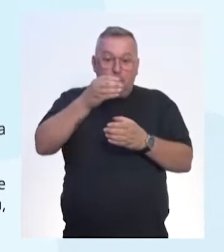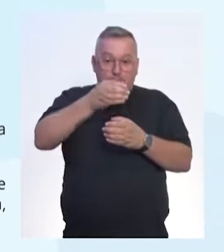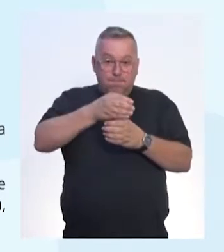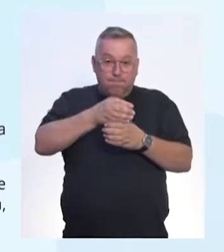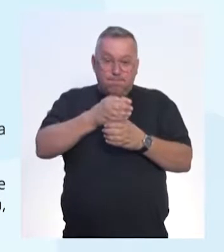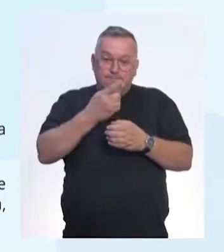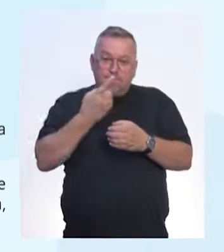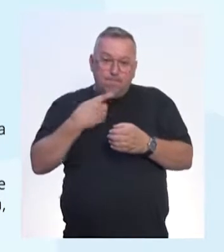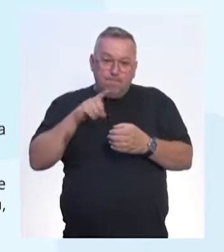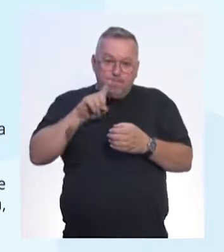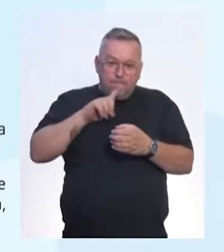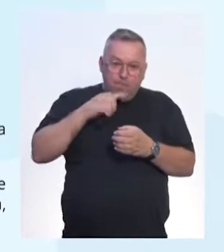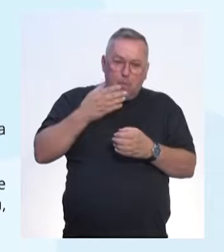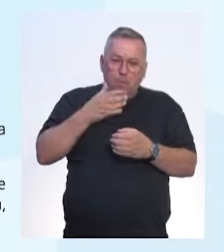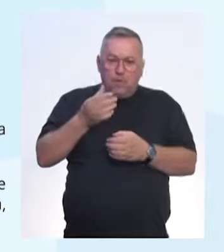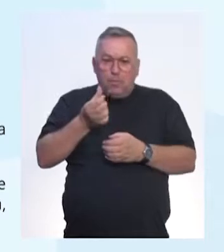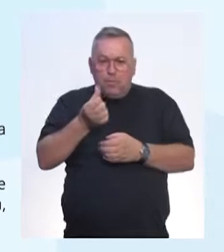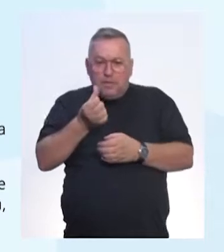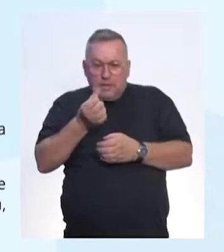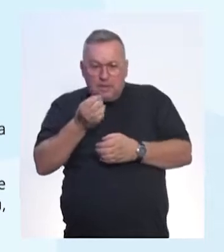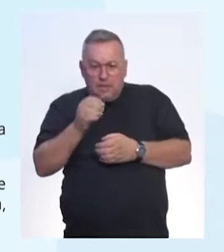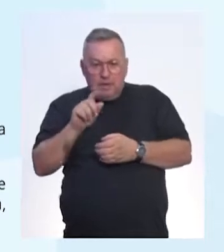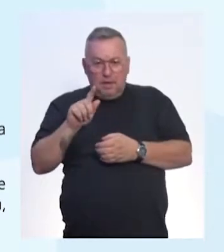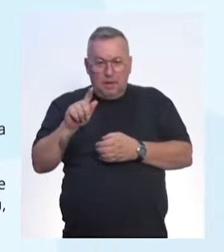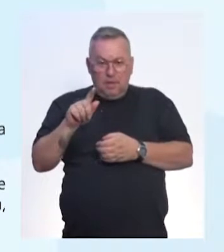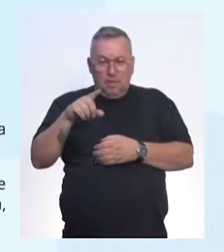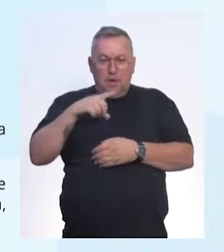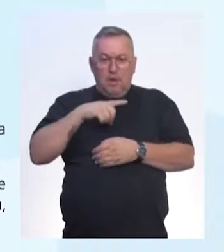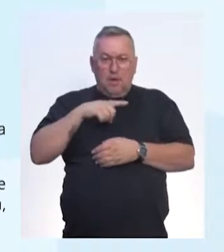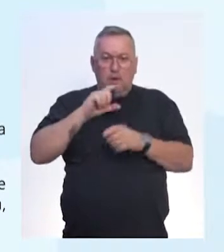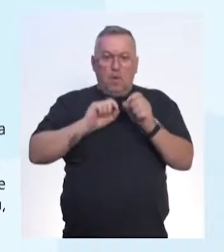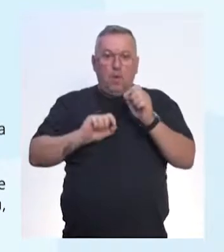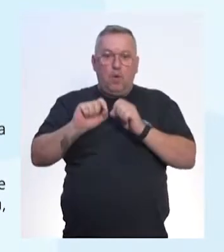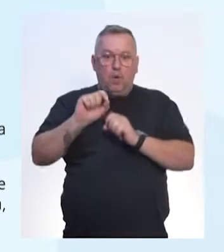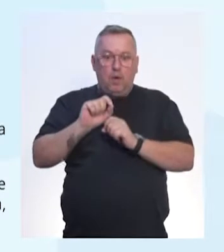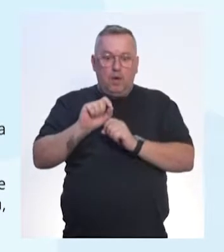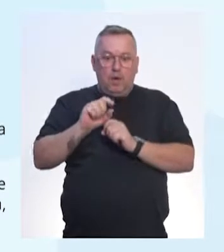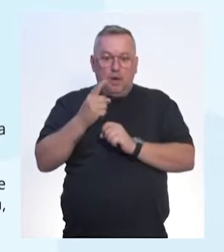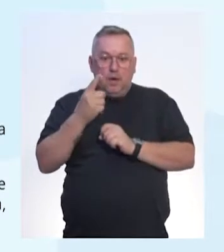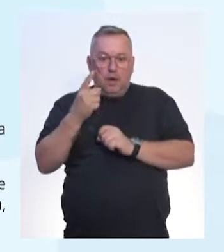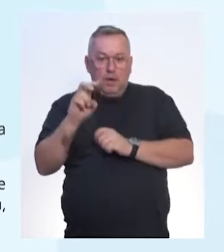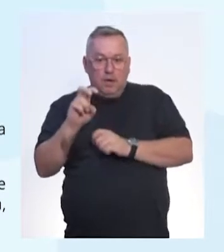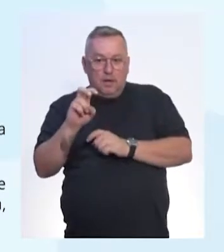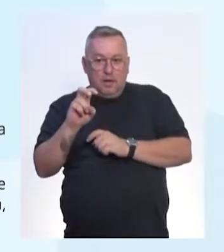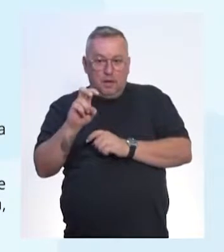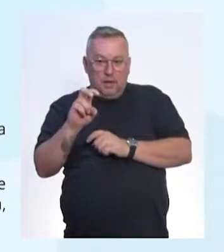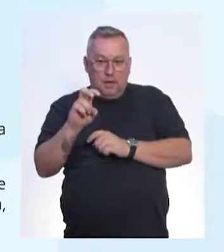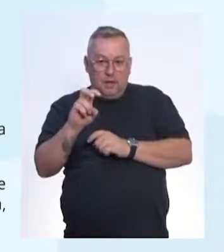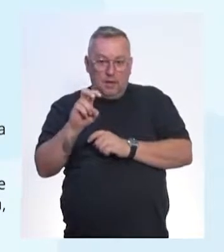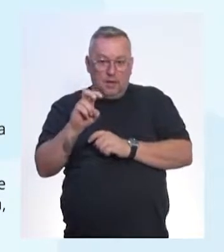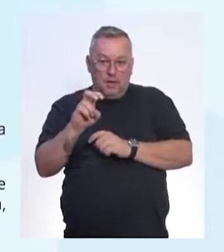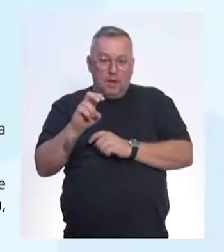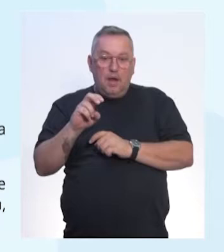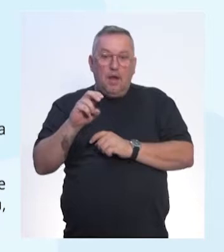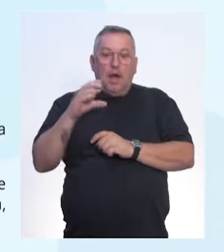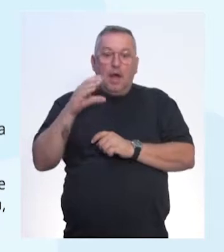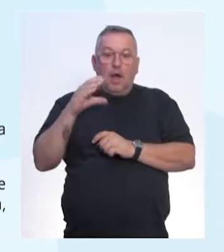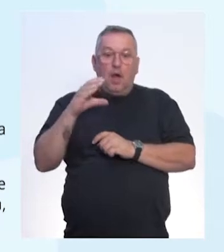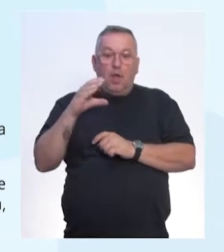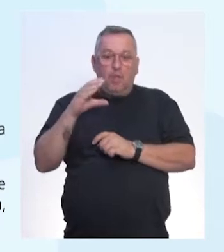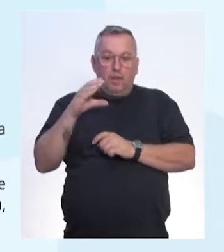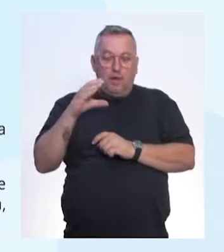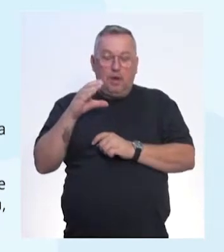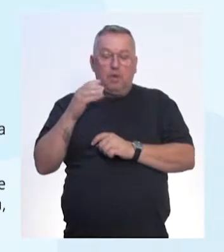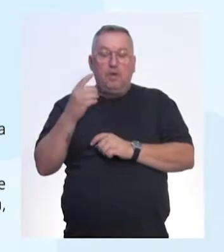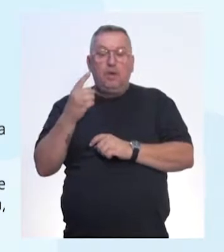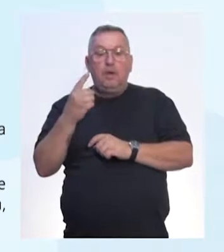média 60 gramas, possui 15 de carboidrato